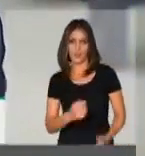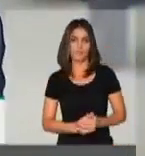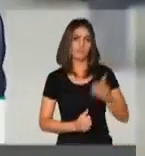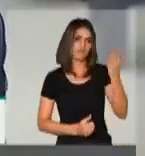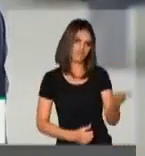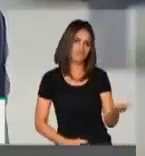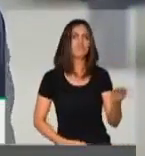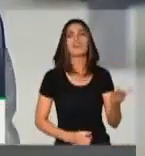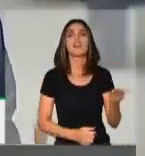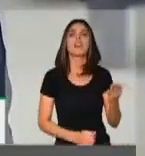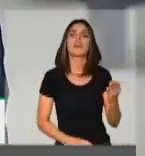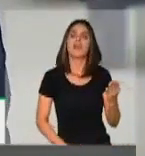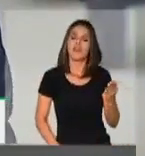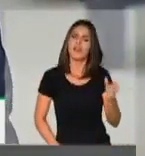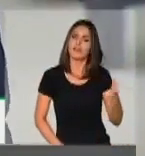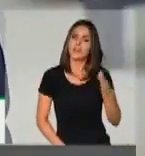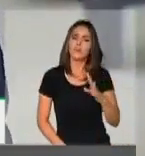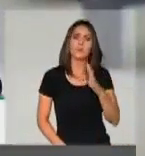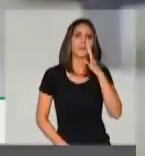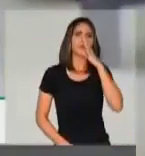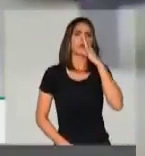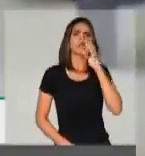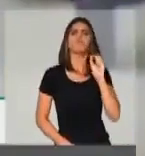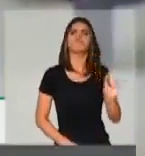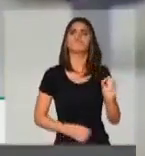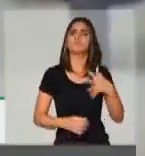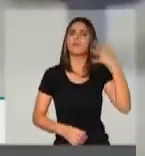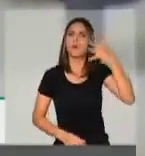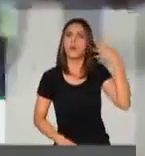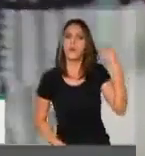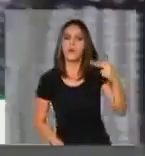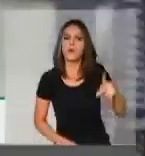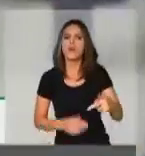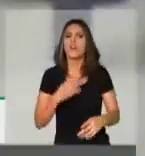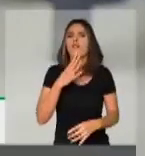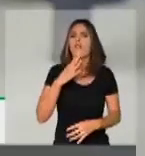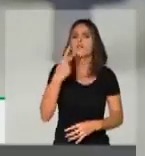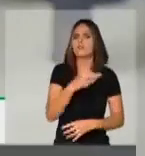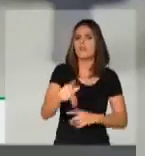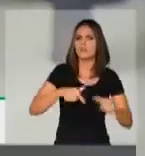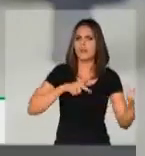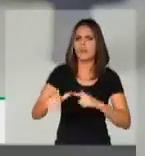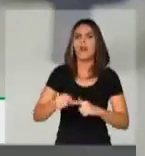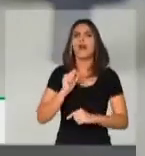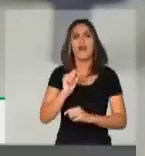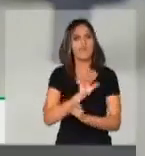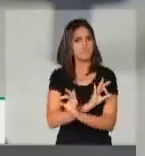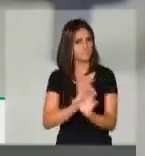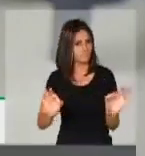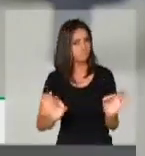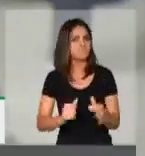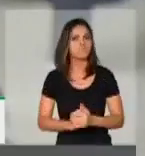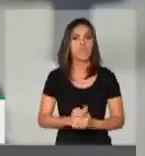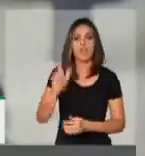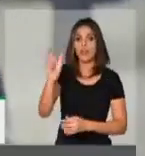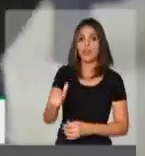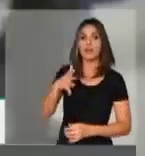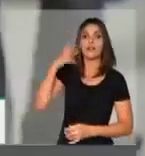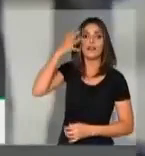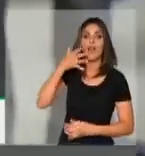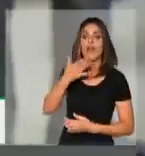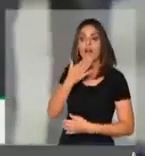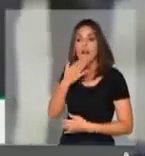o pronunciamento de Vossa Excelência. Quem conhece sua história, seu trabalho, Vossa Excelência faz uma crítica a favor do Brasil. A democracia